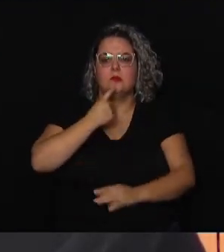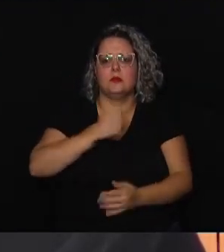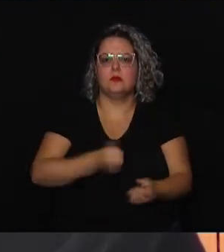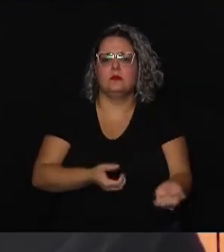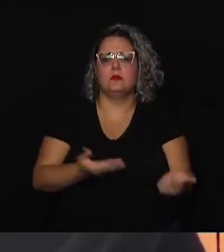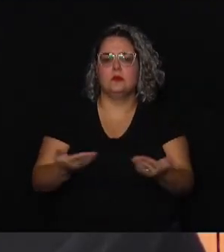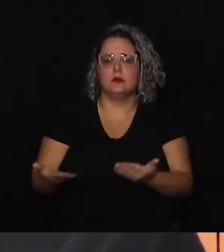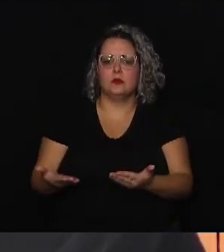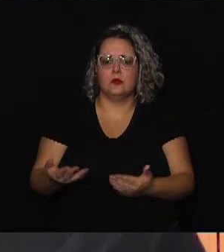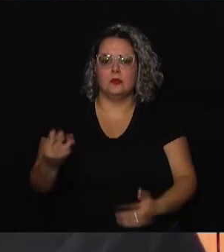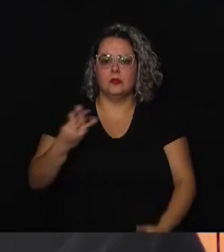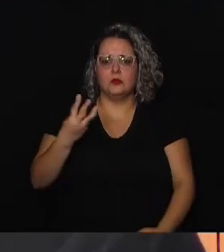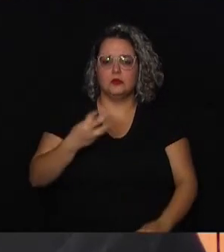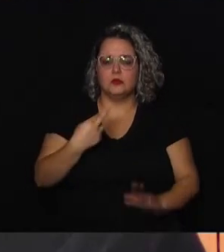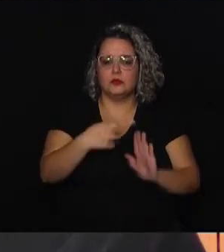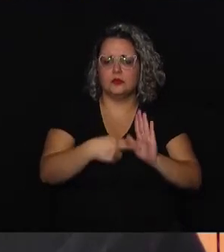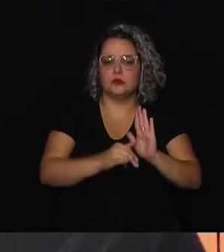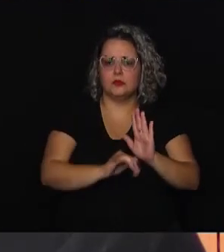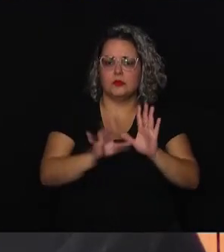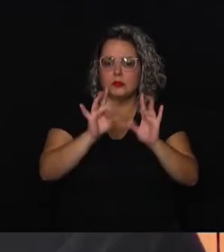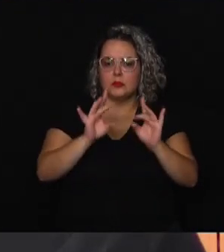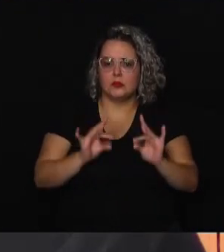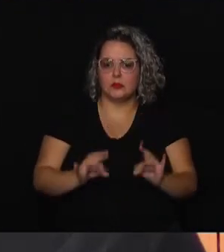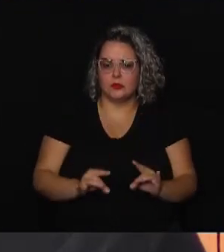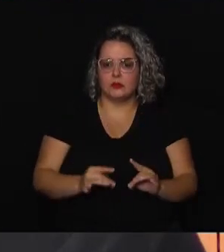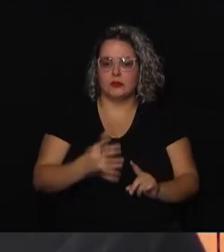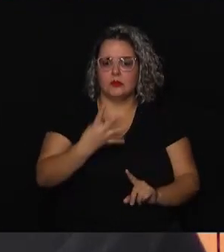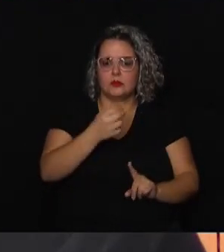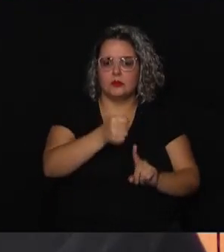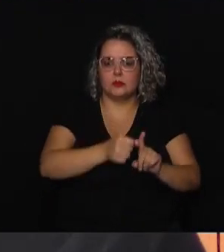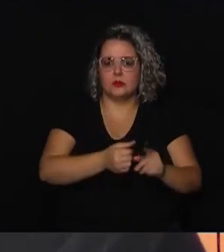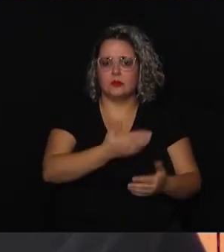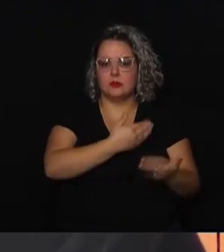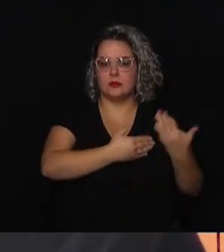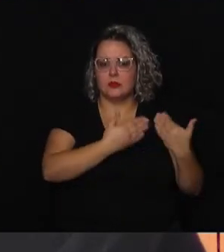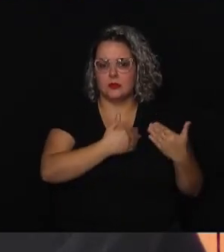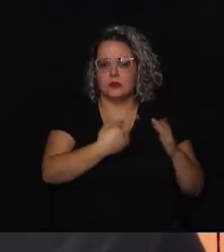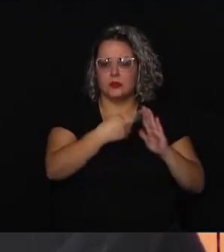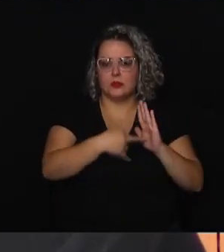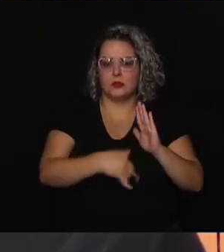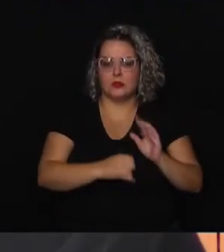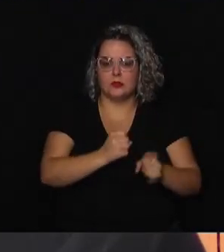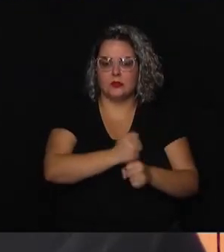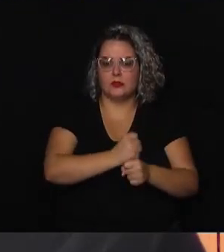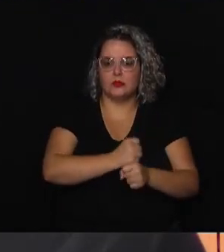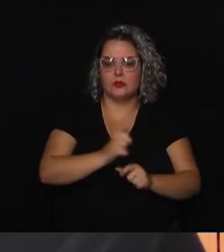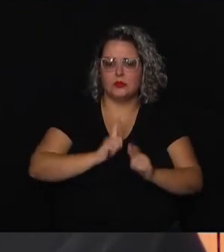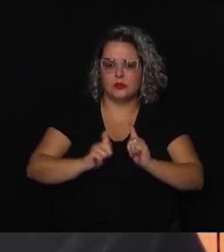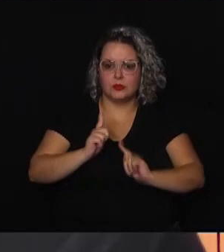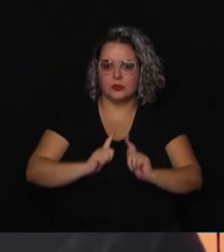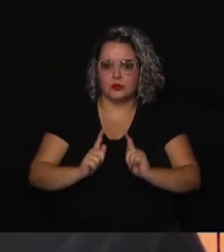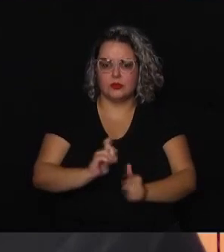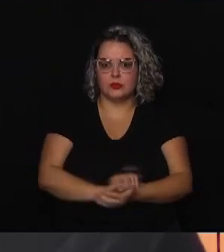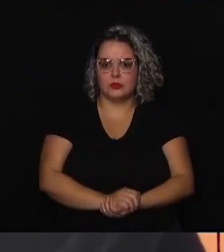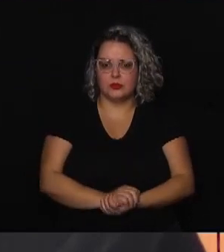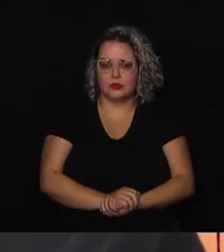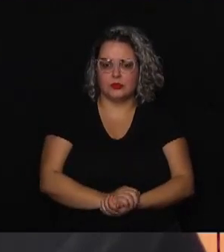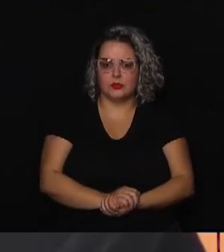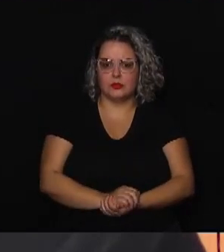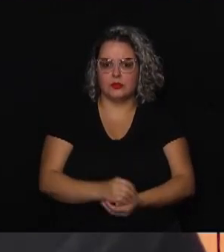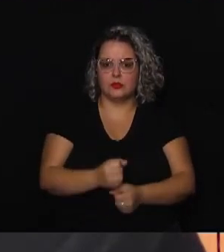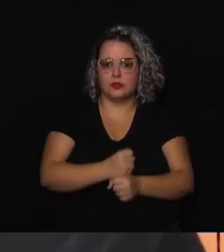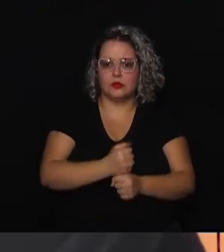apresentar o terceiro relatório detalhado do quadrimestre anterior e o relatório anual de gestão referente ao exercício de